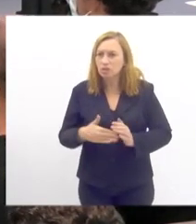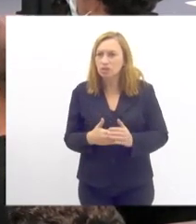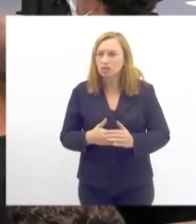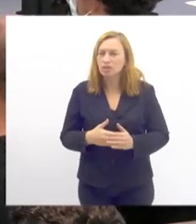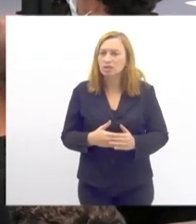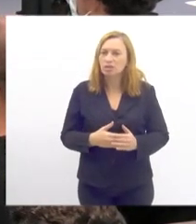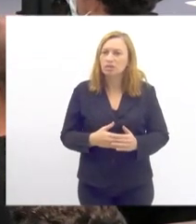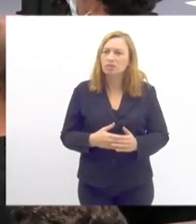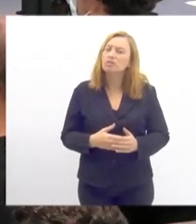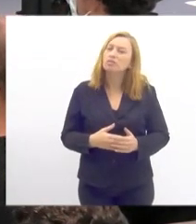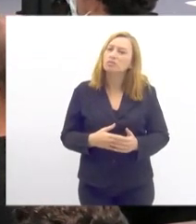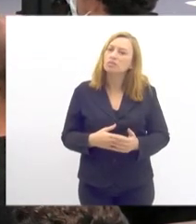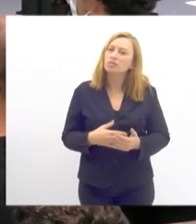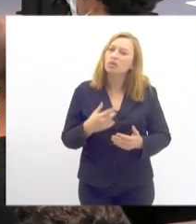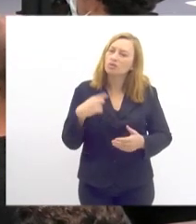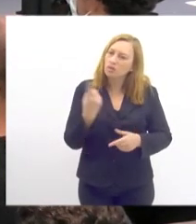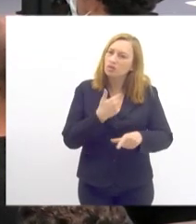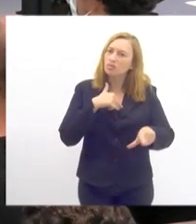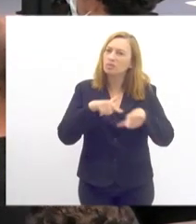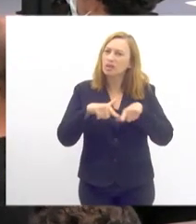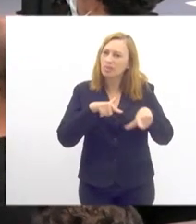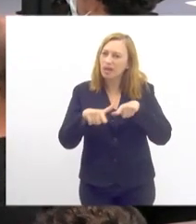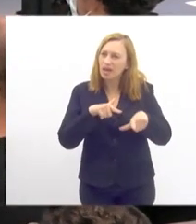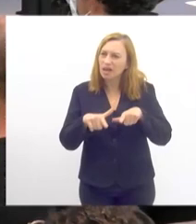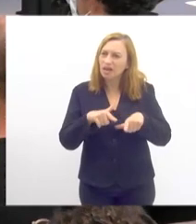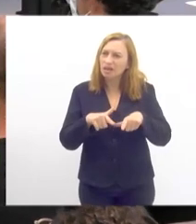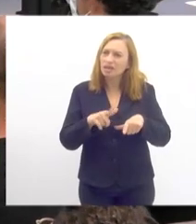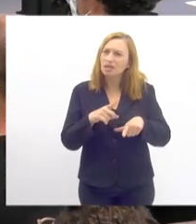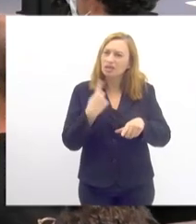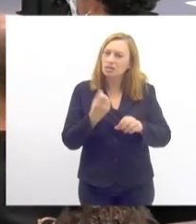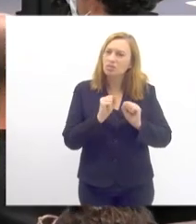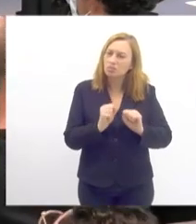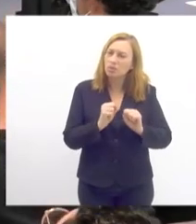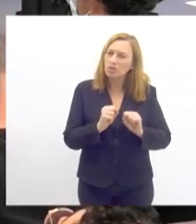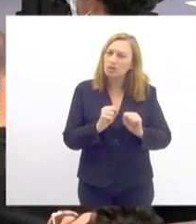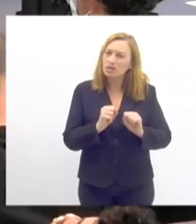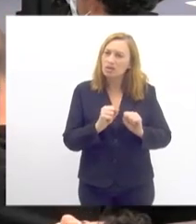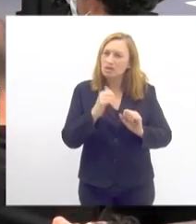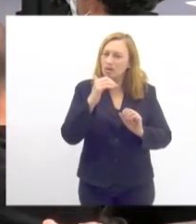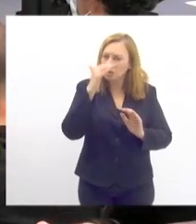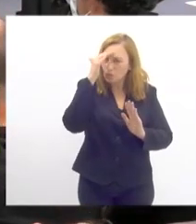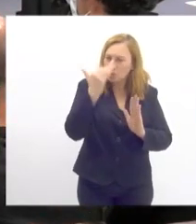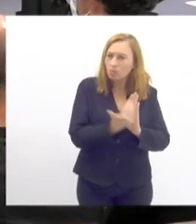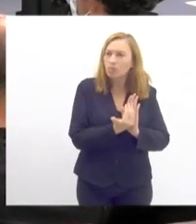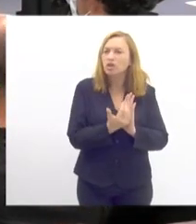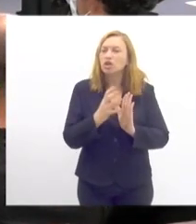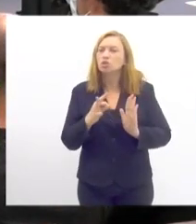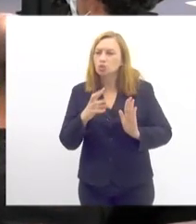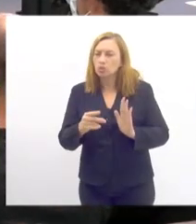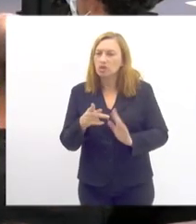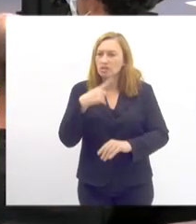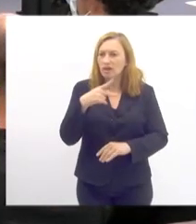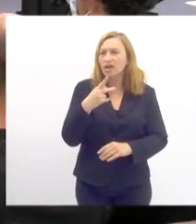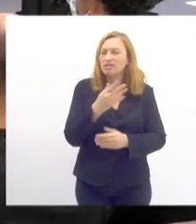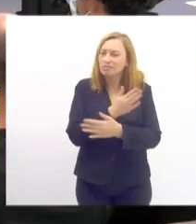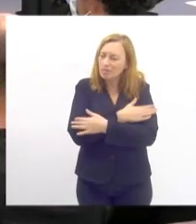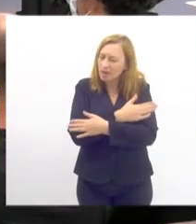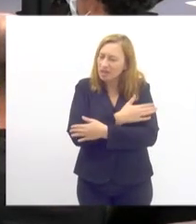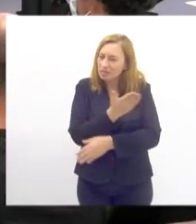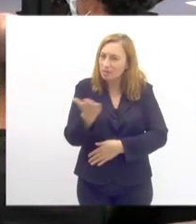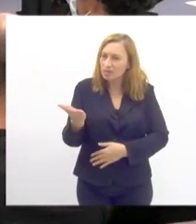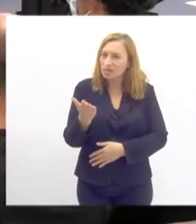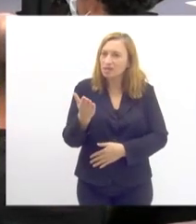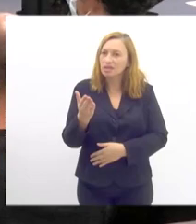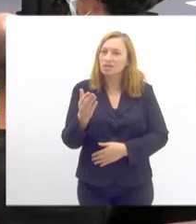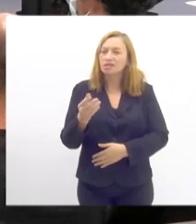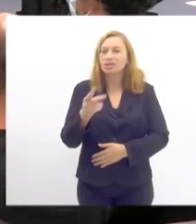Legítima reivindicação. Vamos tentar trabalhar para que a gente possa concretizar e efetivar tudo que está sendo pleiteado. Forte abraço a todos. Serafim,